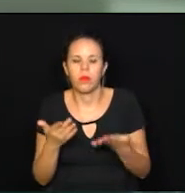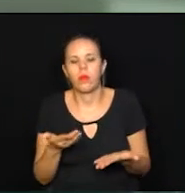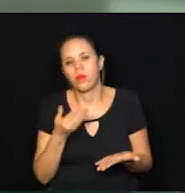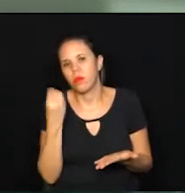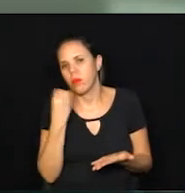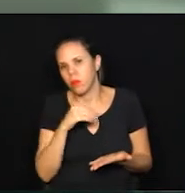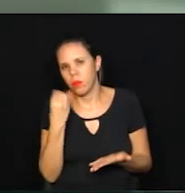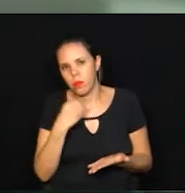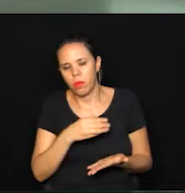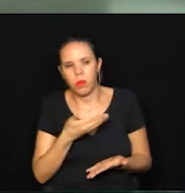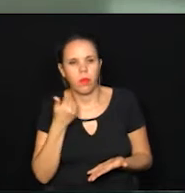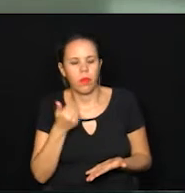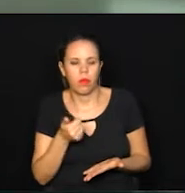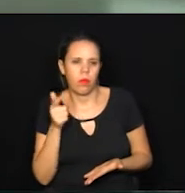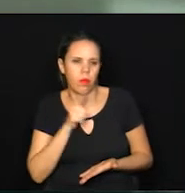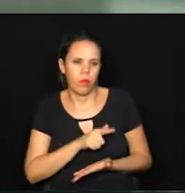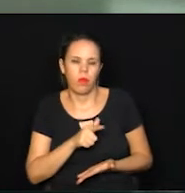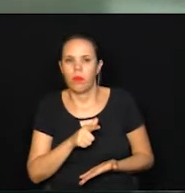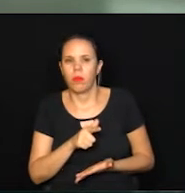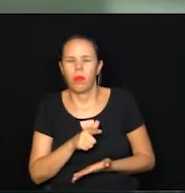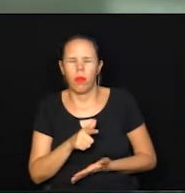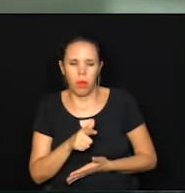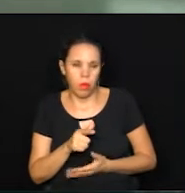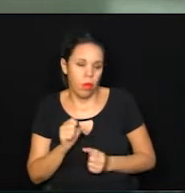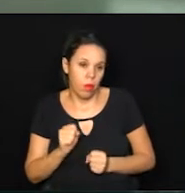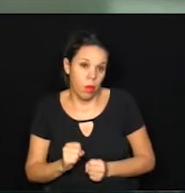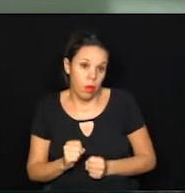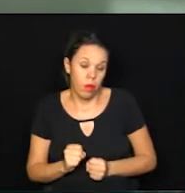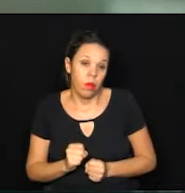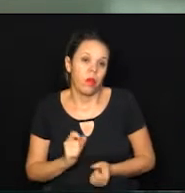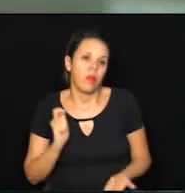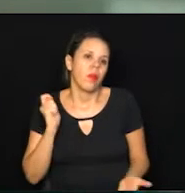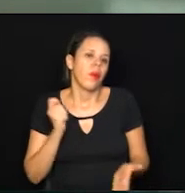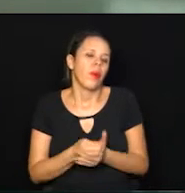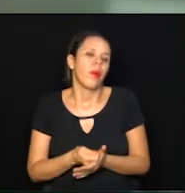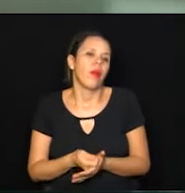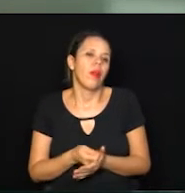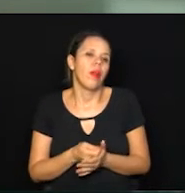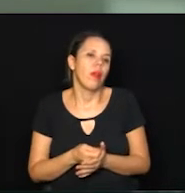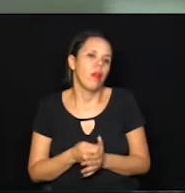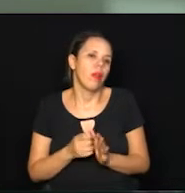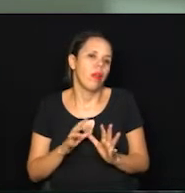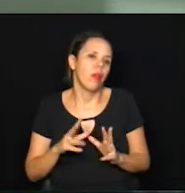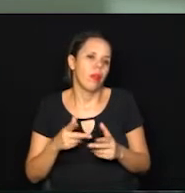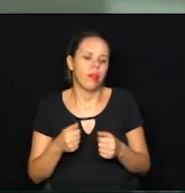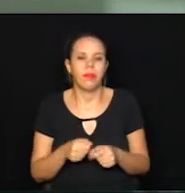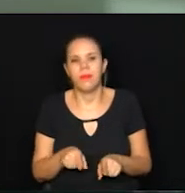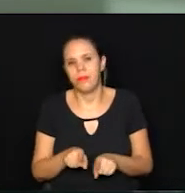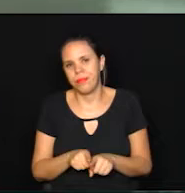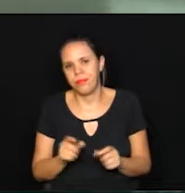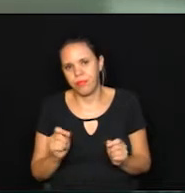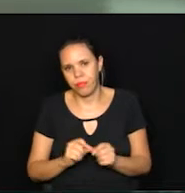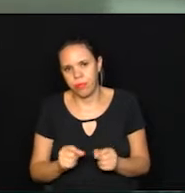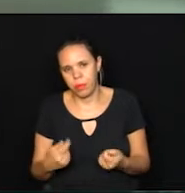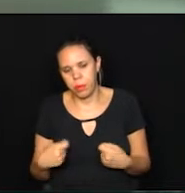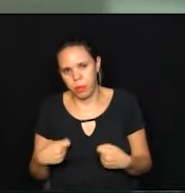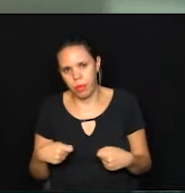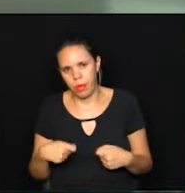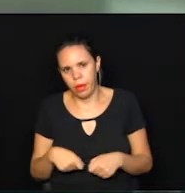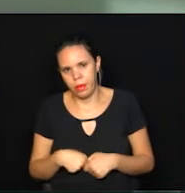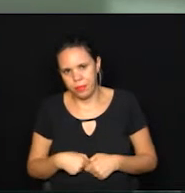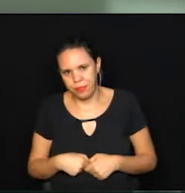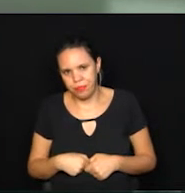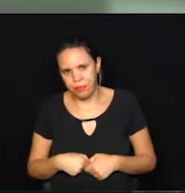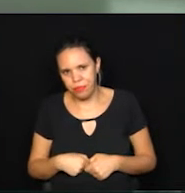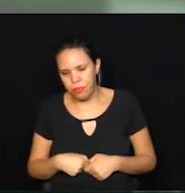dissuasão, um poder maior de poder bancar, se não tudo, ao menos o que lhe foi necessário